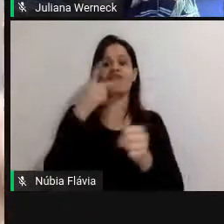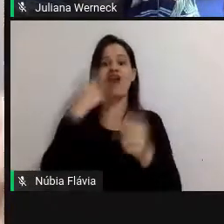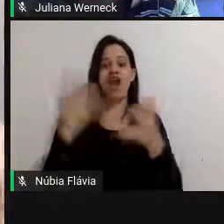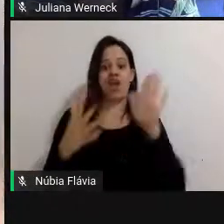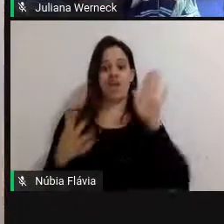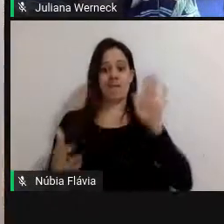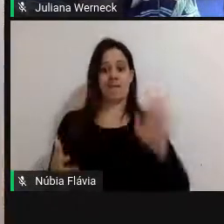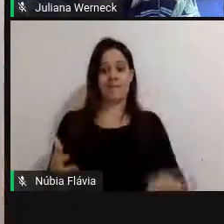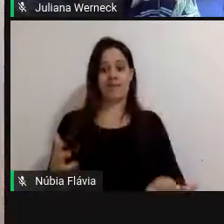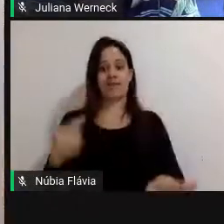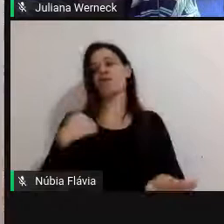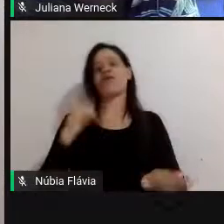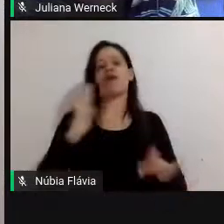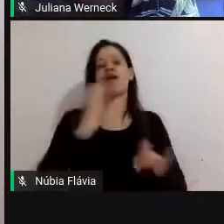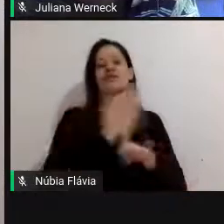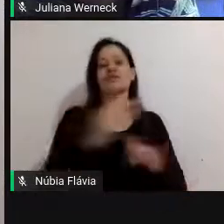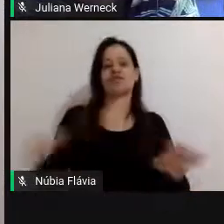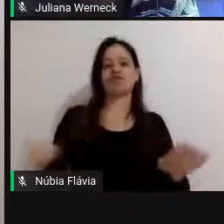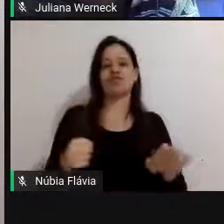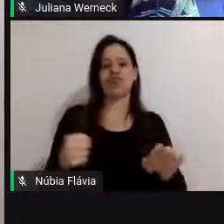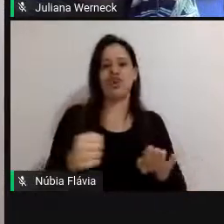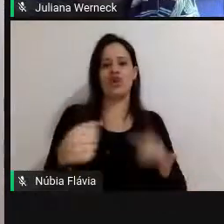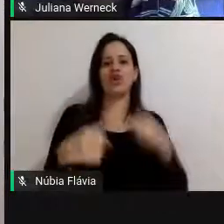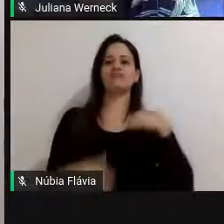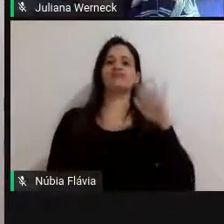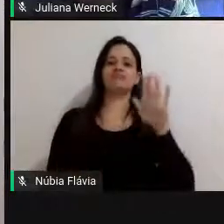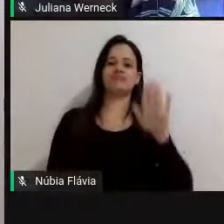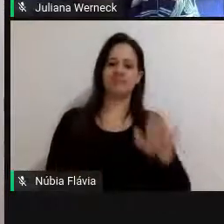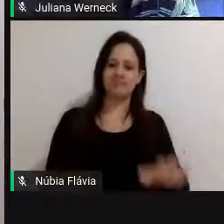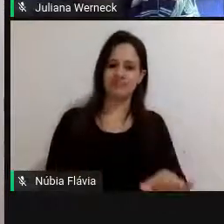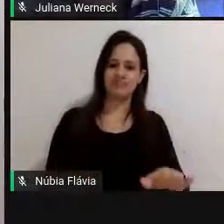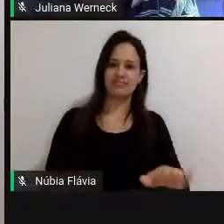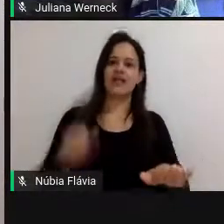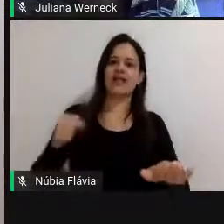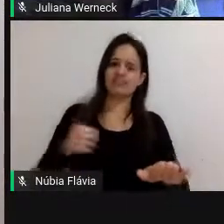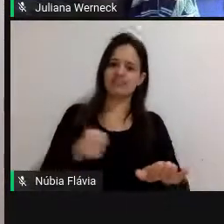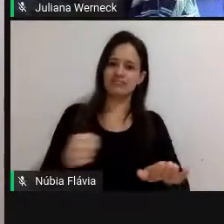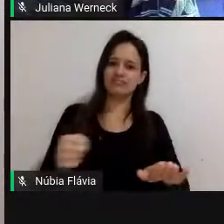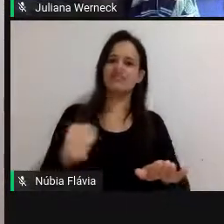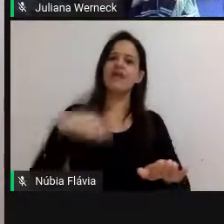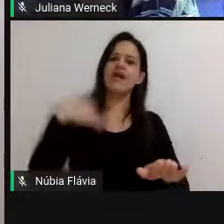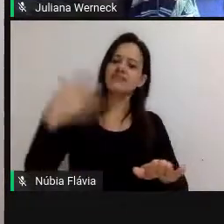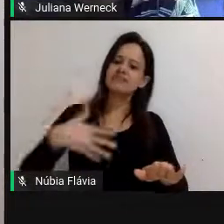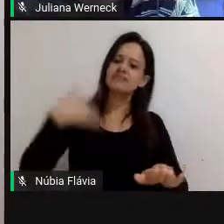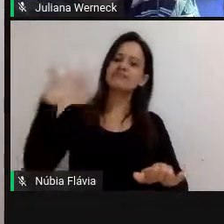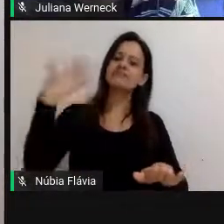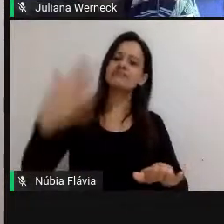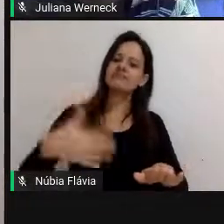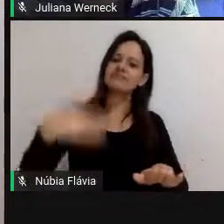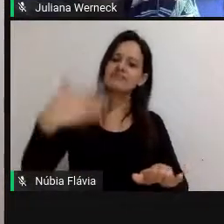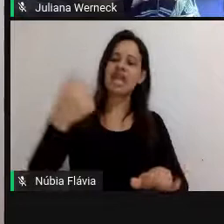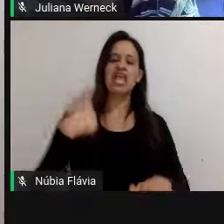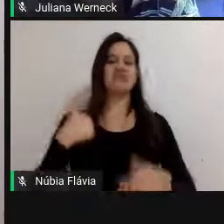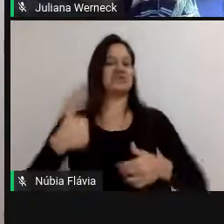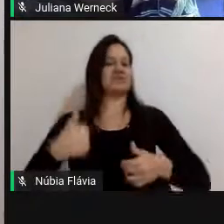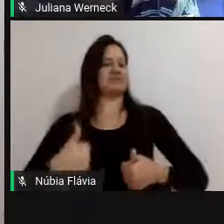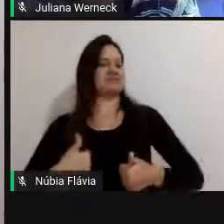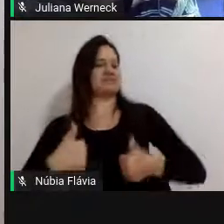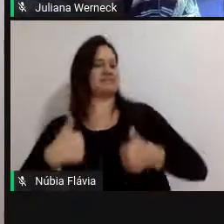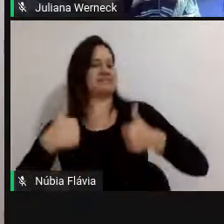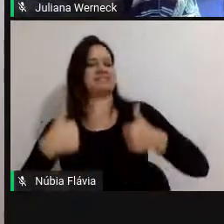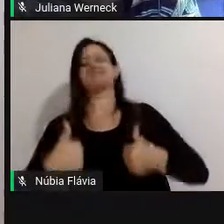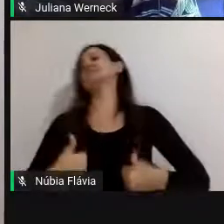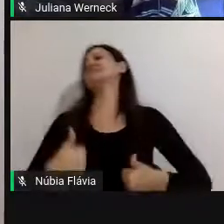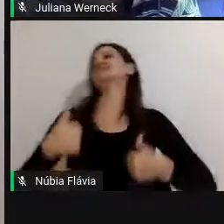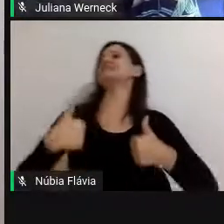embreagem que eu vou trocar de marcha. Pisei na embreagem, ele trocou de marcha e a gente foi. E eu tava me achando, sabe, Ju? Eu tava